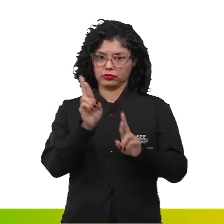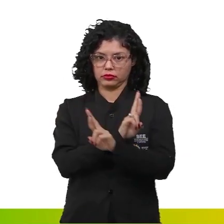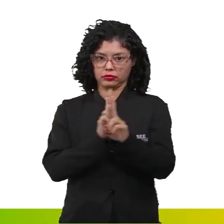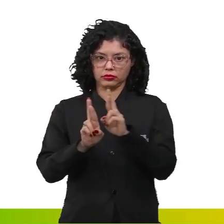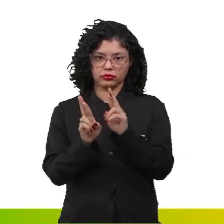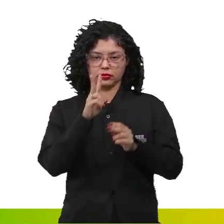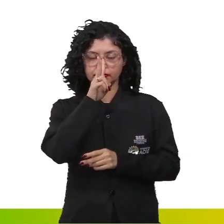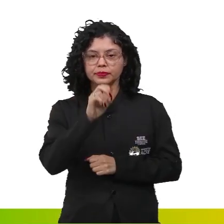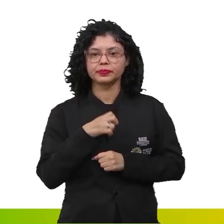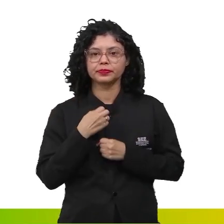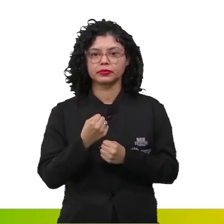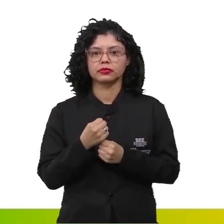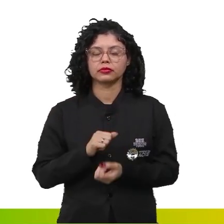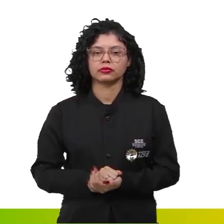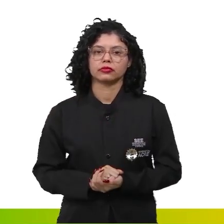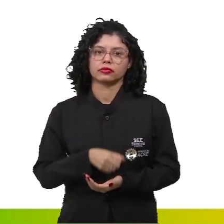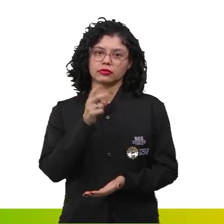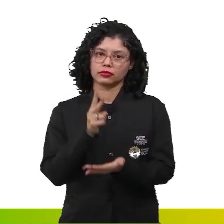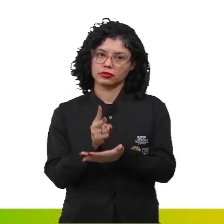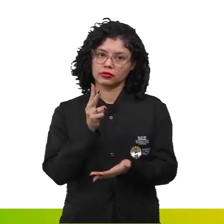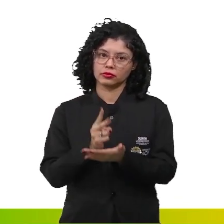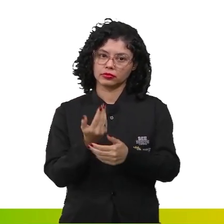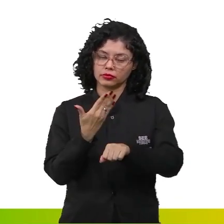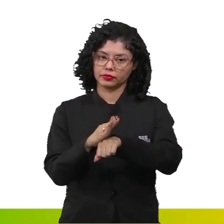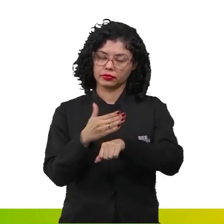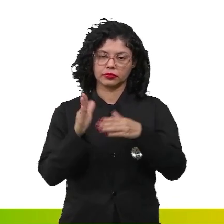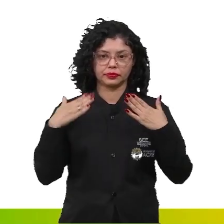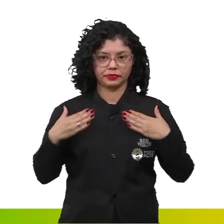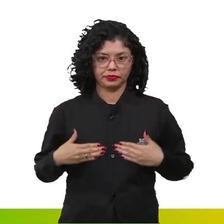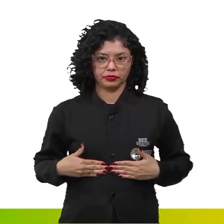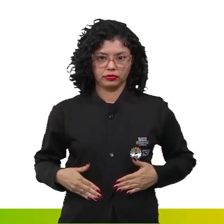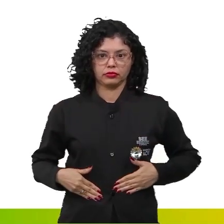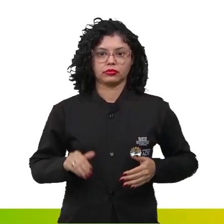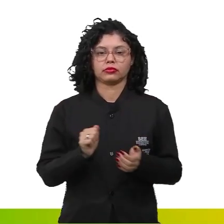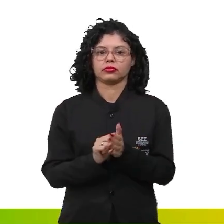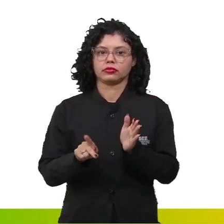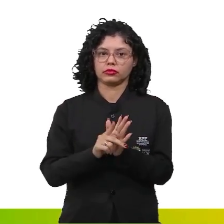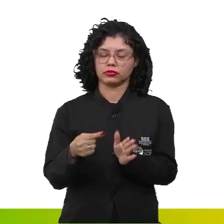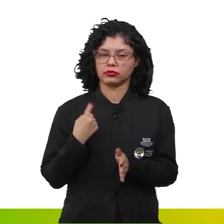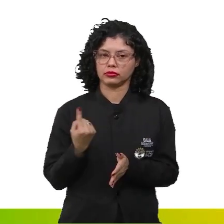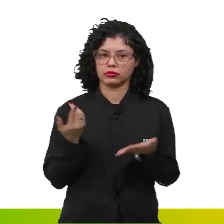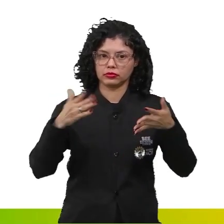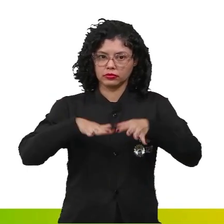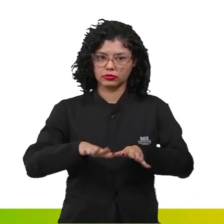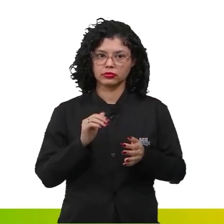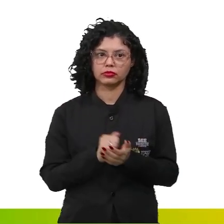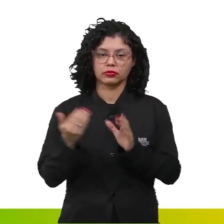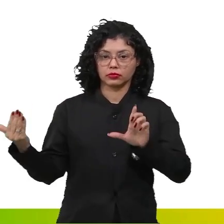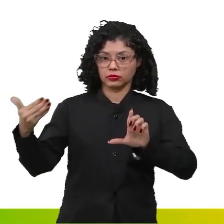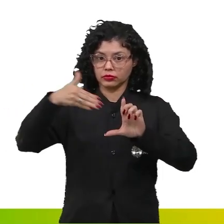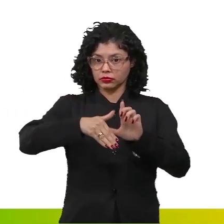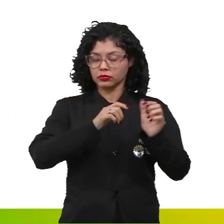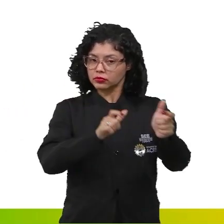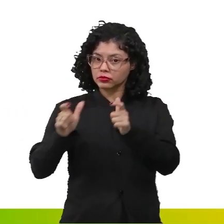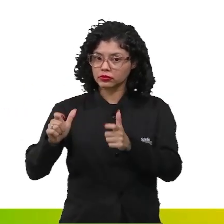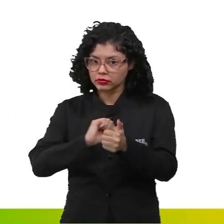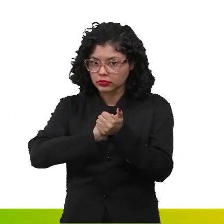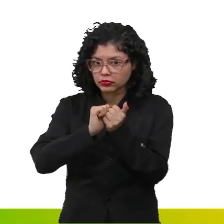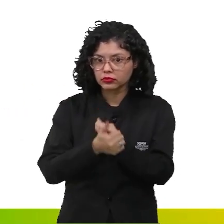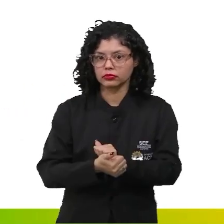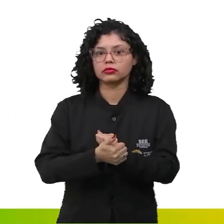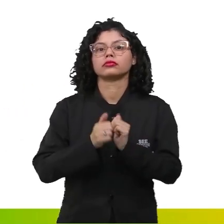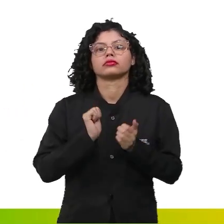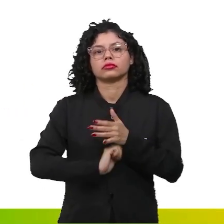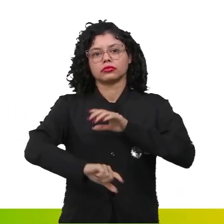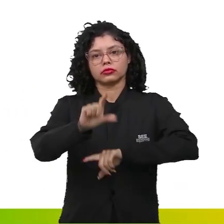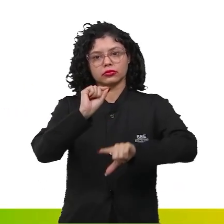de poder. Nem sempre a prática corporal ela é inclusiva por si só. O acesso a espaços esportivos, a